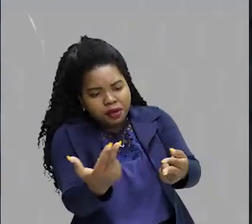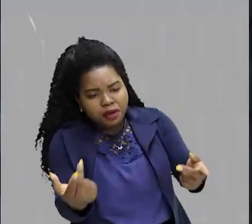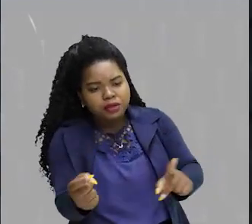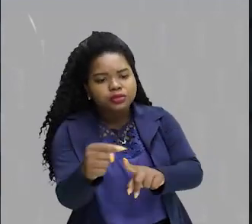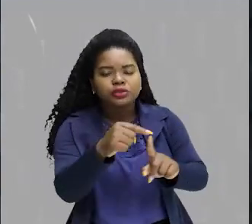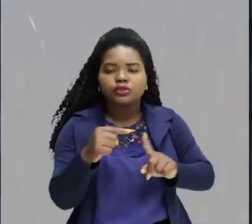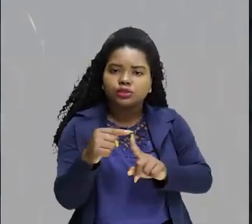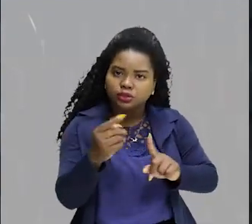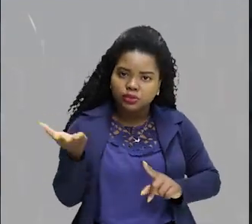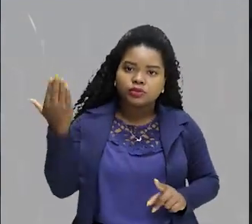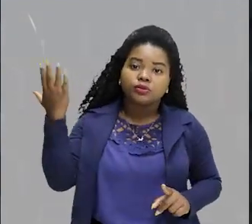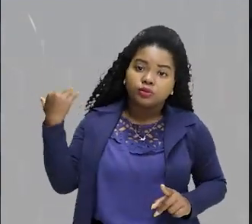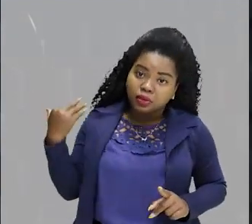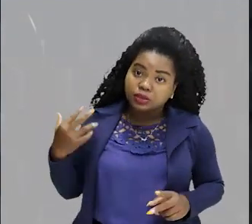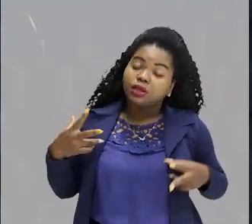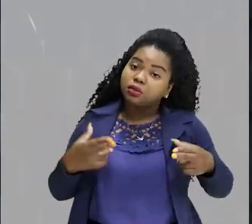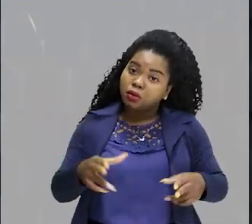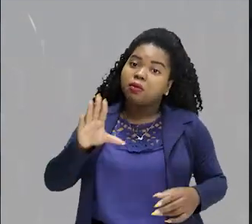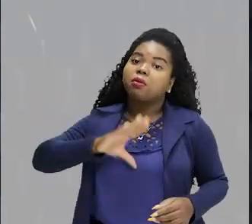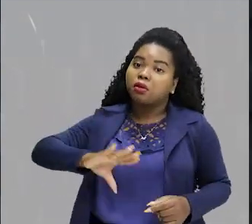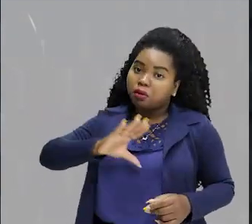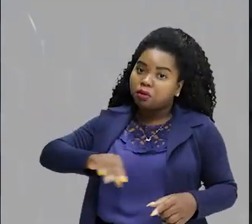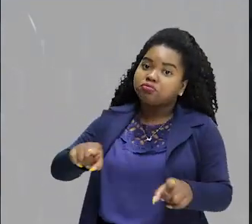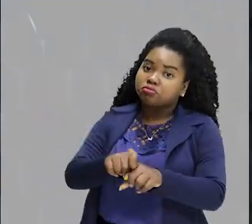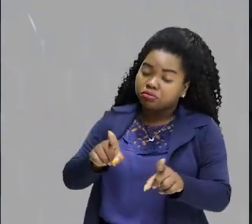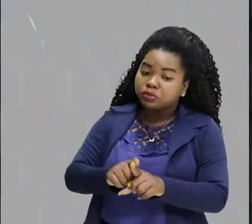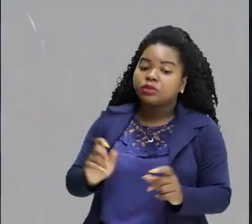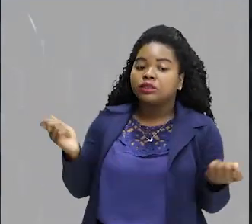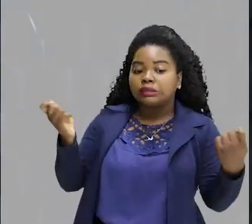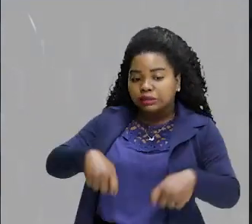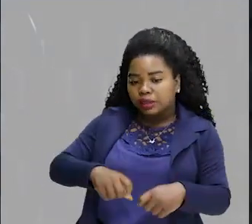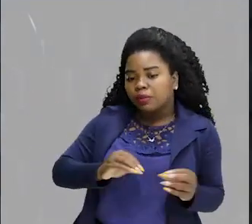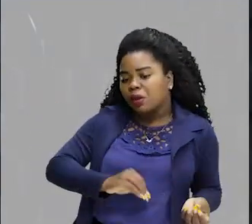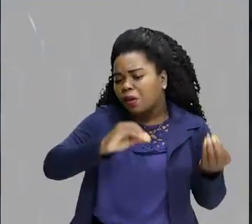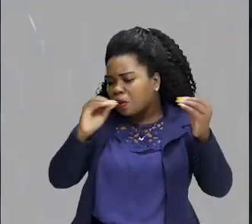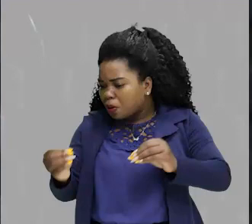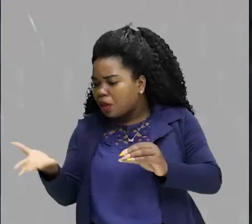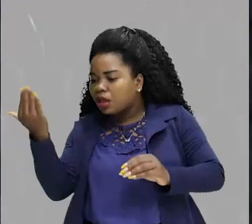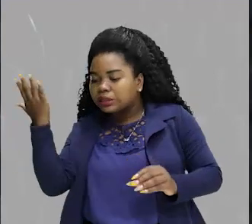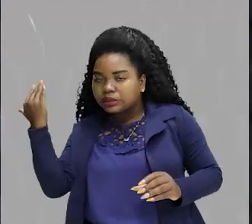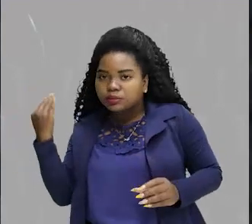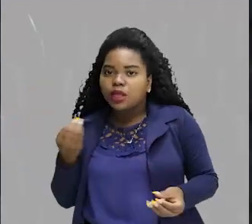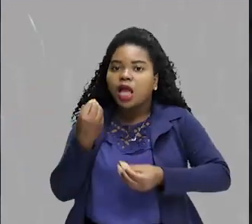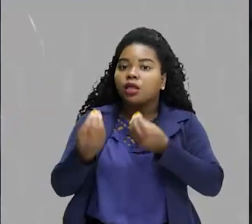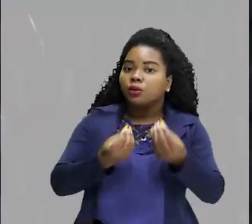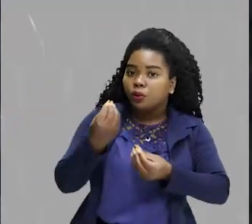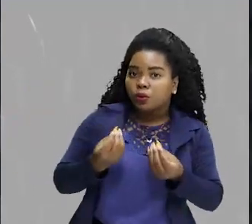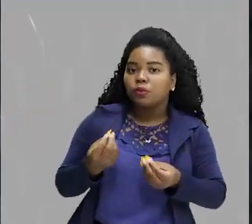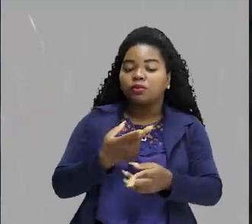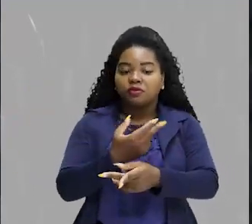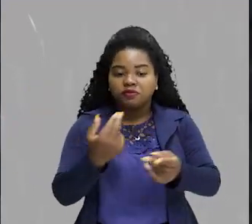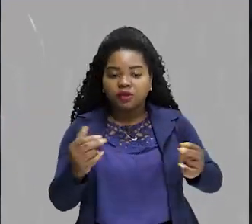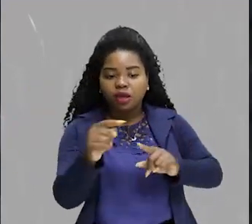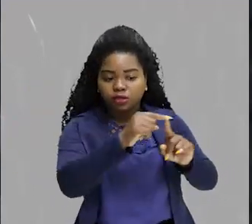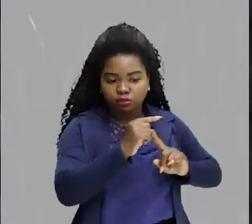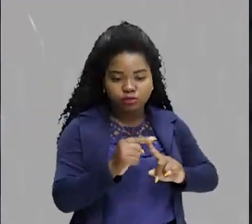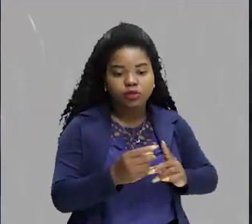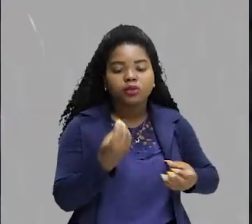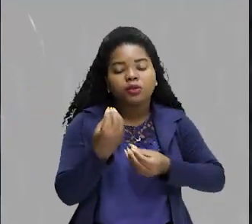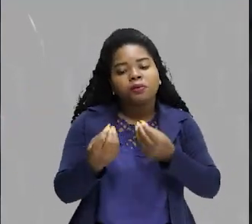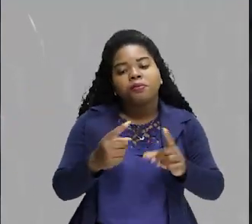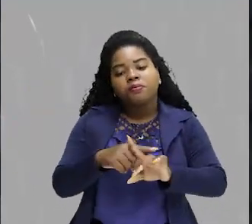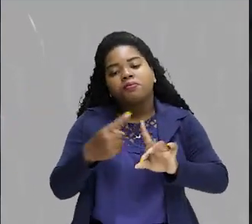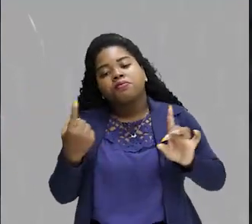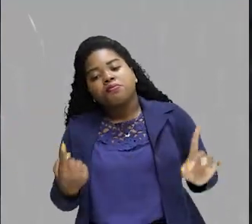passado, assim como em português, e nós podemos expressar esse passado de diferentes formas. Então, para você entender quando